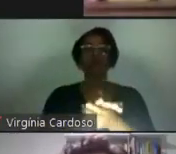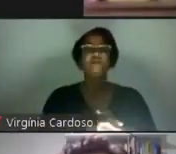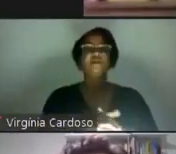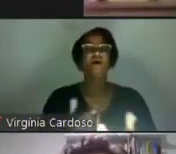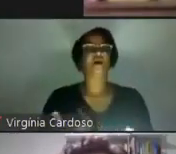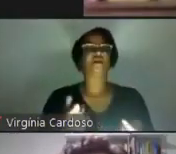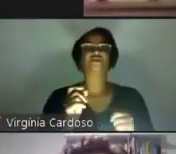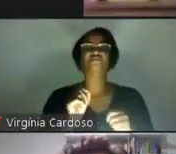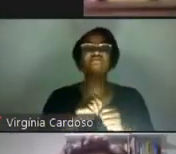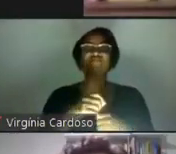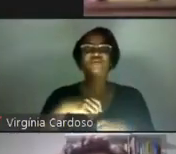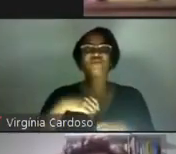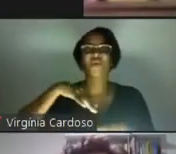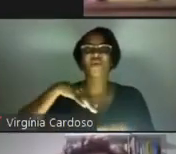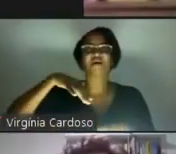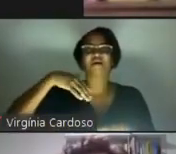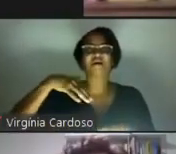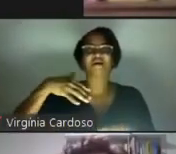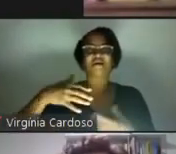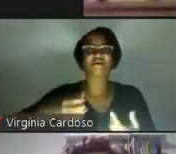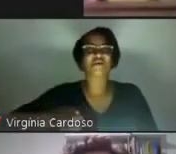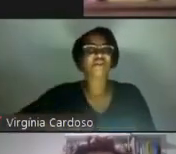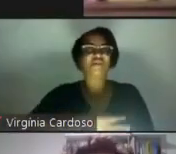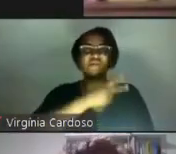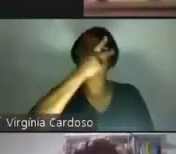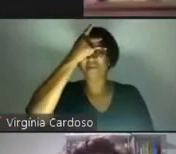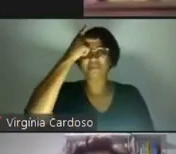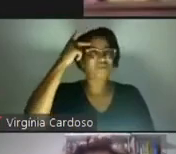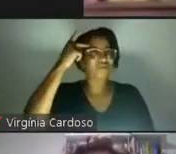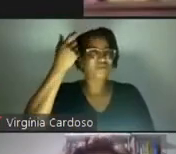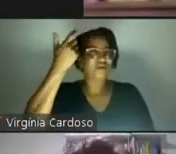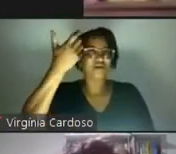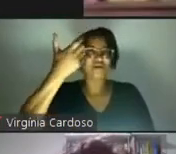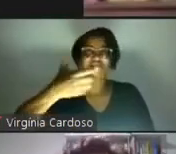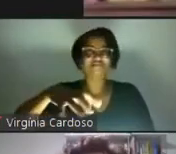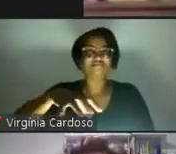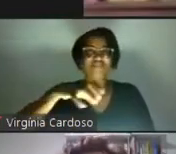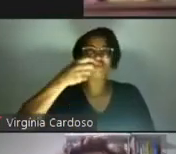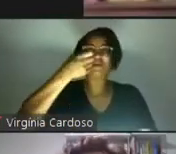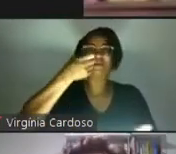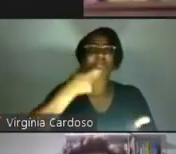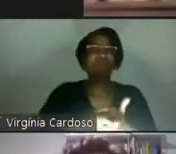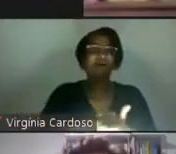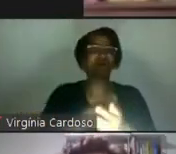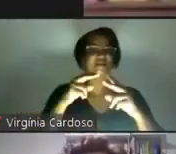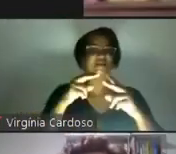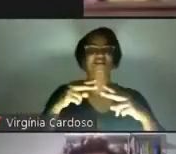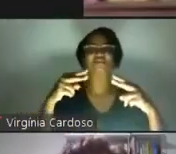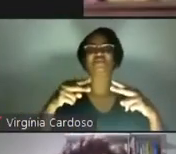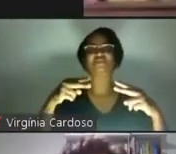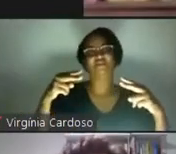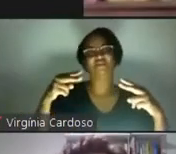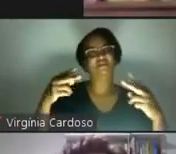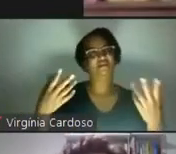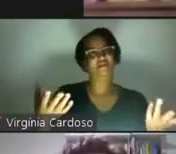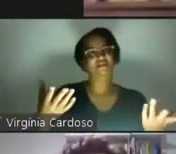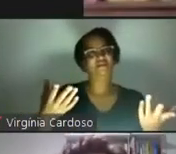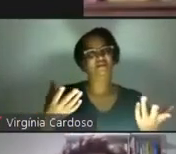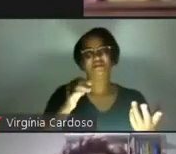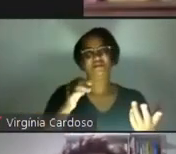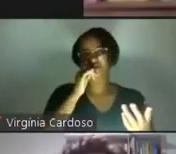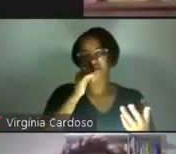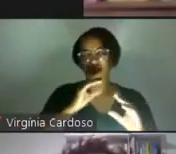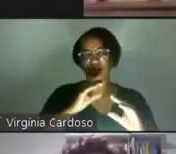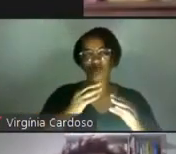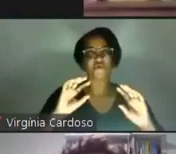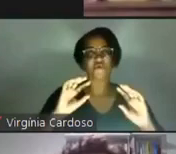aí, como é novo, ninguém quer pagar muito dinheiro para uma coisa que é virtual, já que, por exemplo, festas literárias, o pessoal está